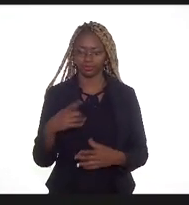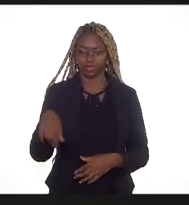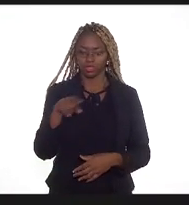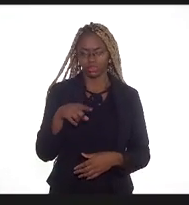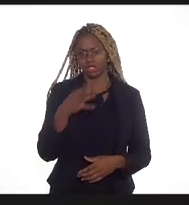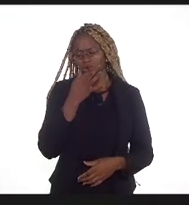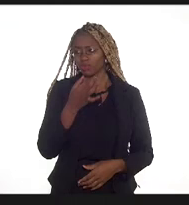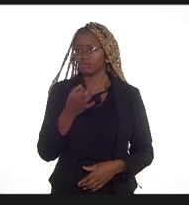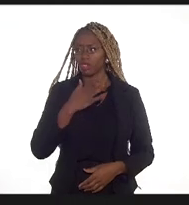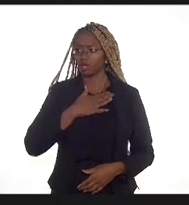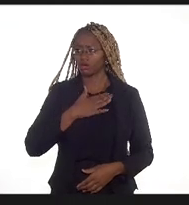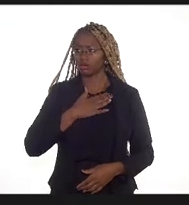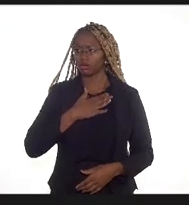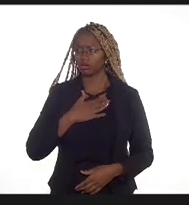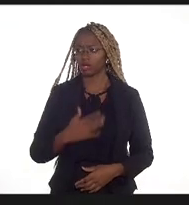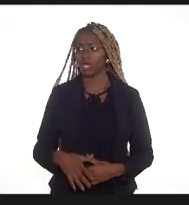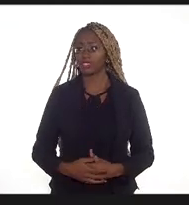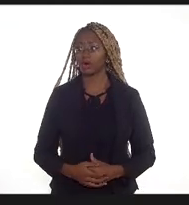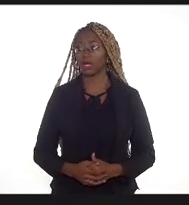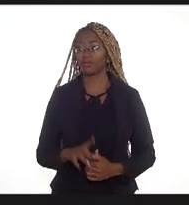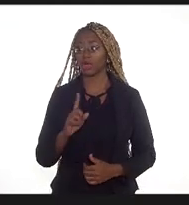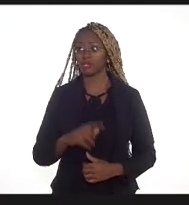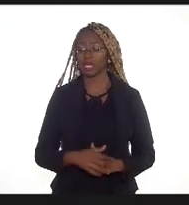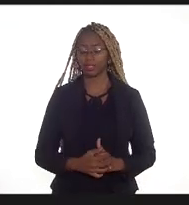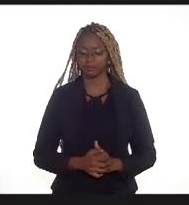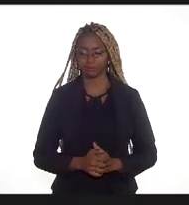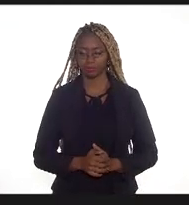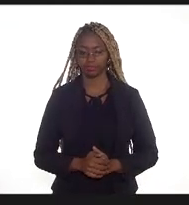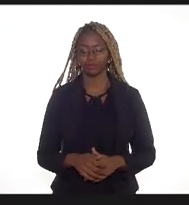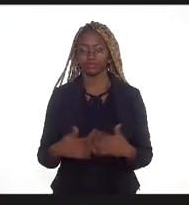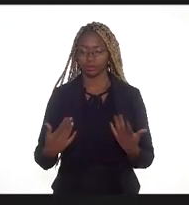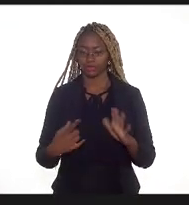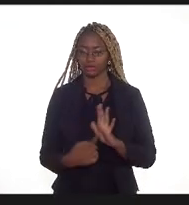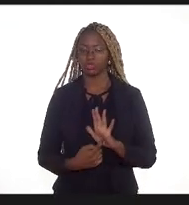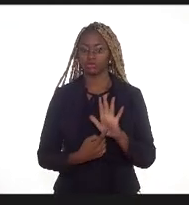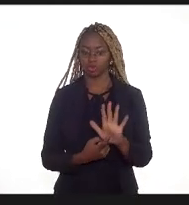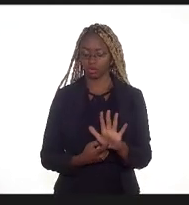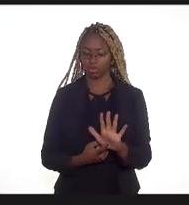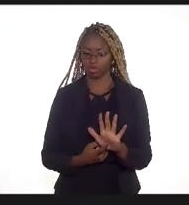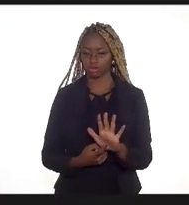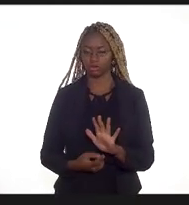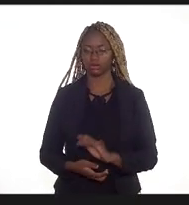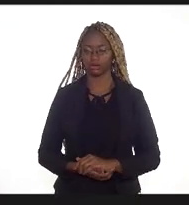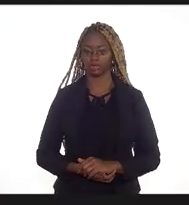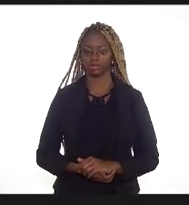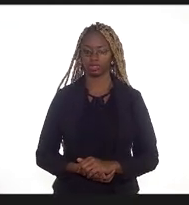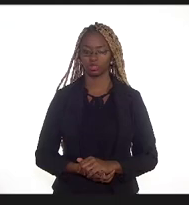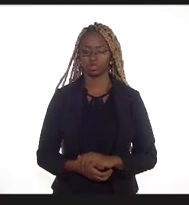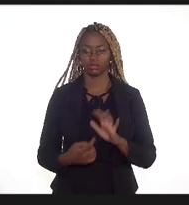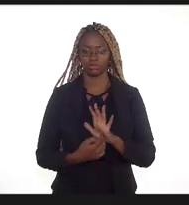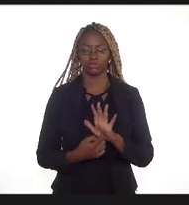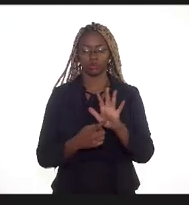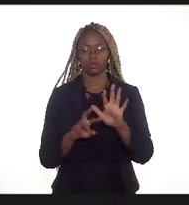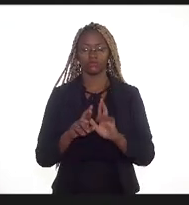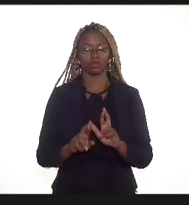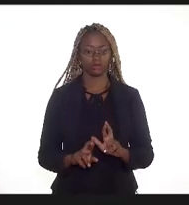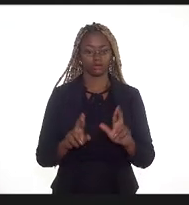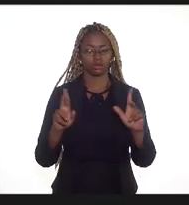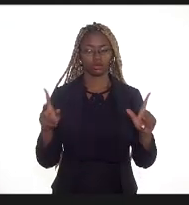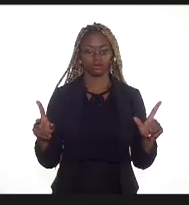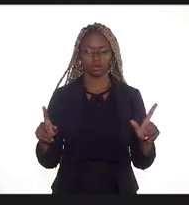a minha sugestão, a gente ir para o próximo slide, que a gente mostra essa diferença da